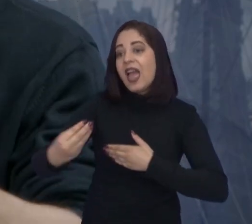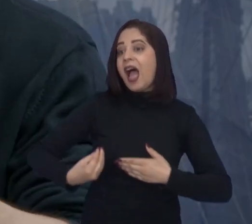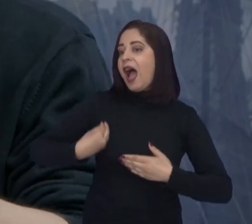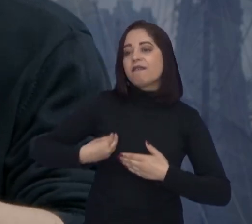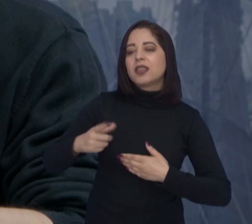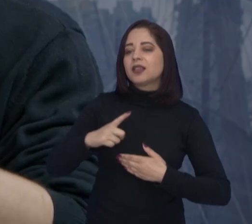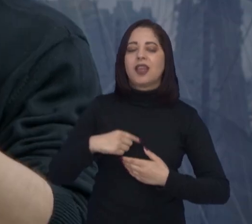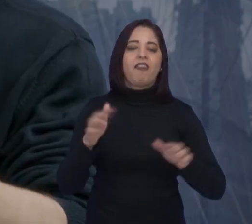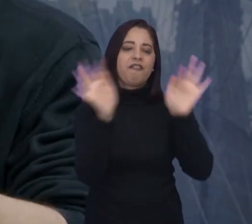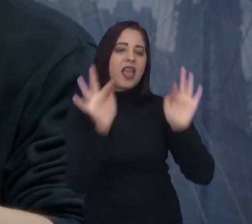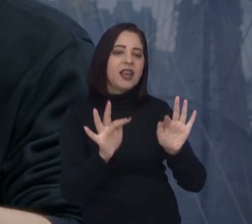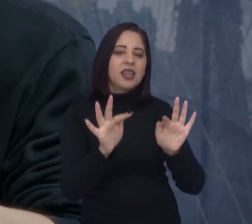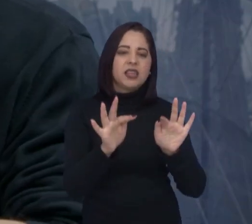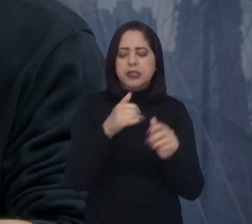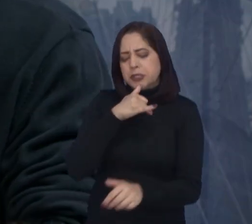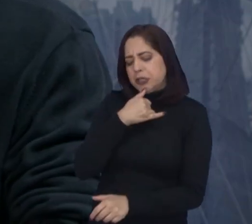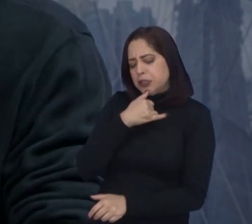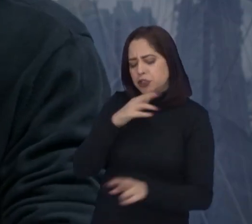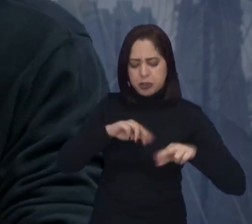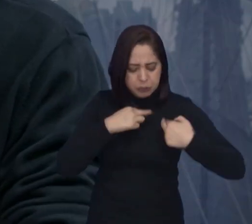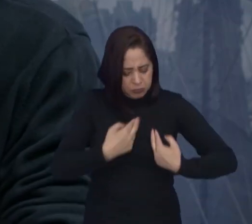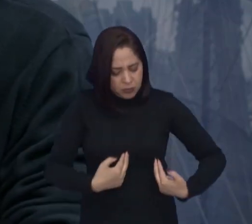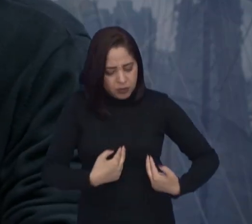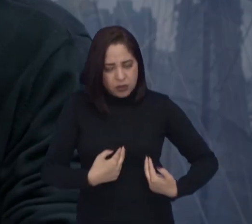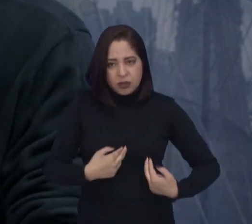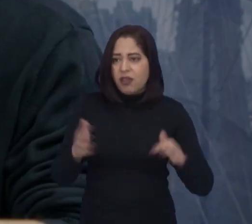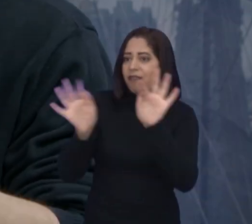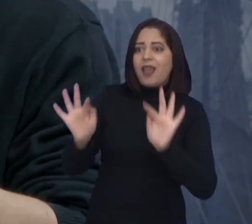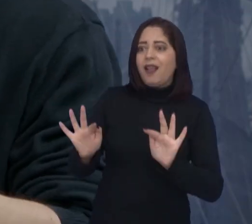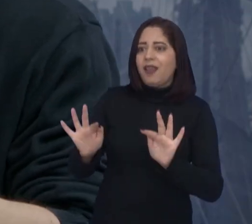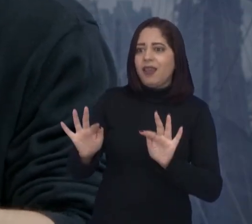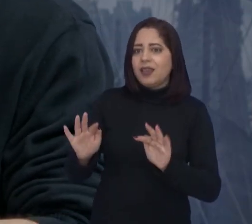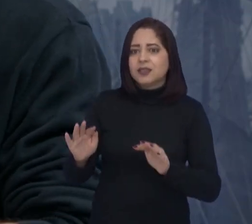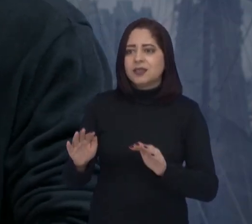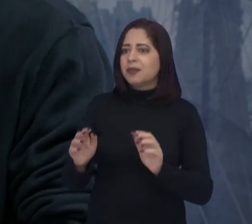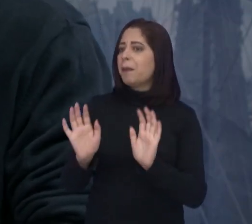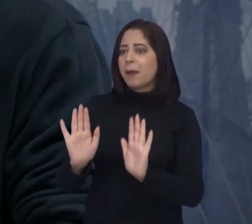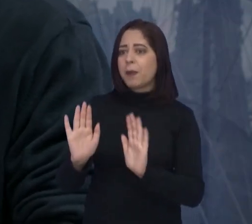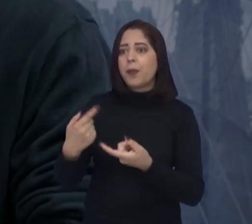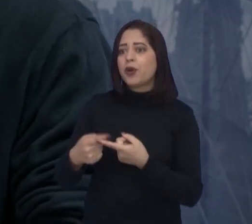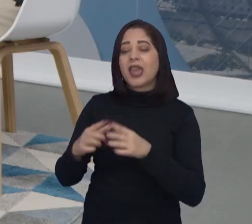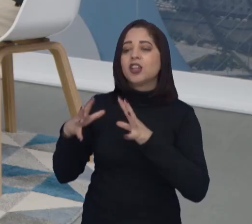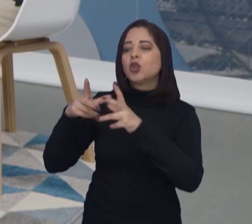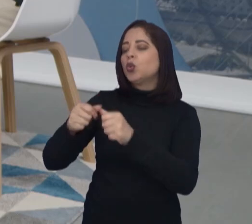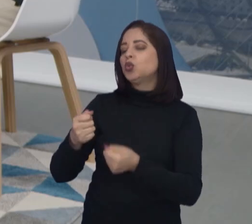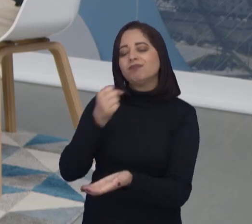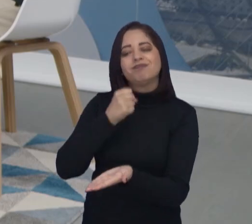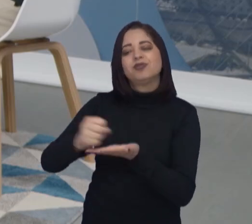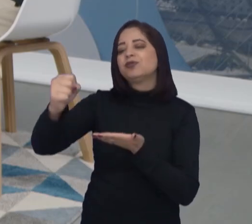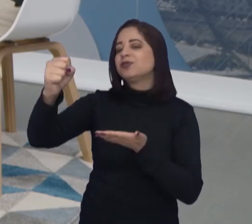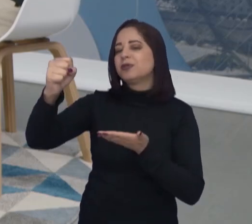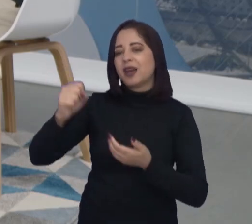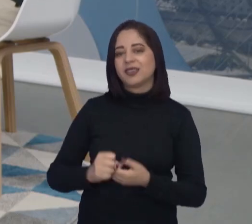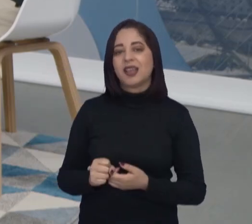de alegria, felicidade, dor, luto. E é isso, até o nosso fim. E que divirta-se, que passe por esse processo do jeito